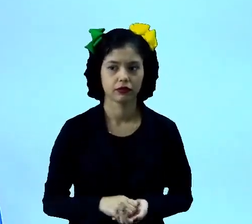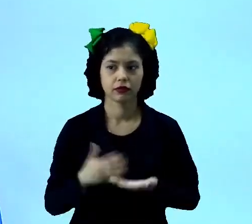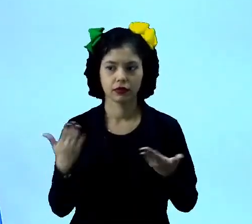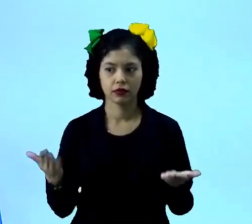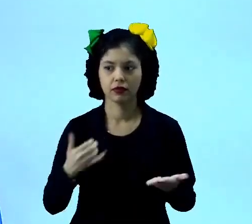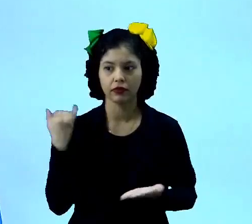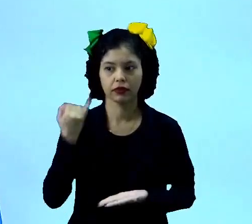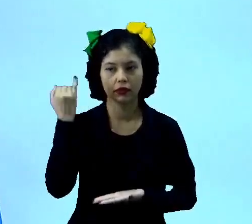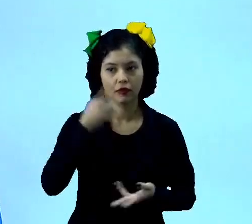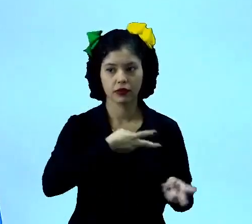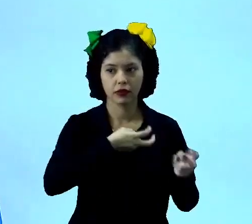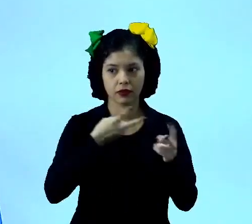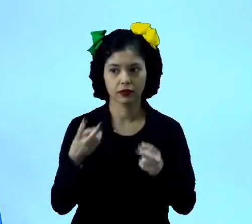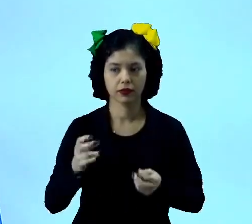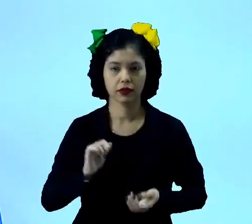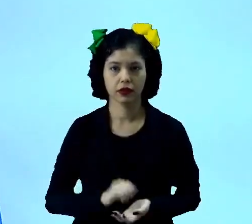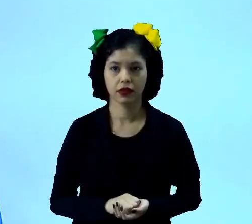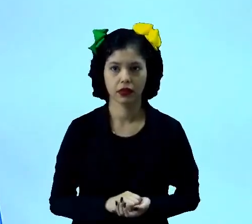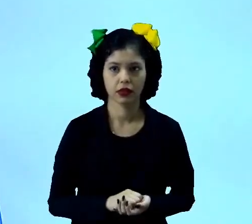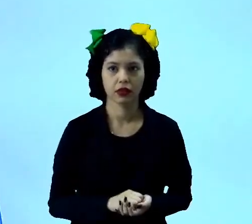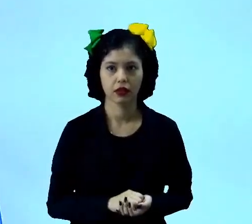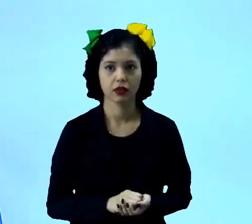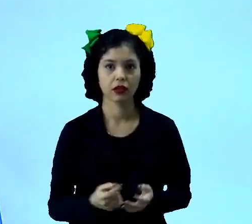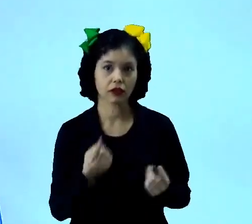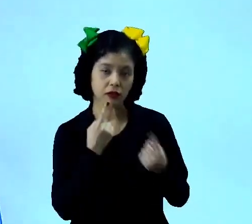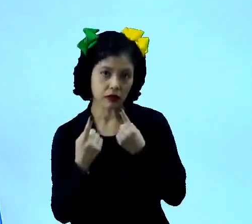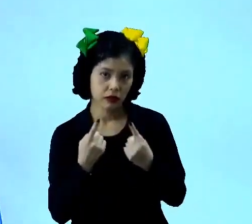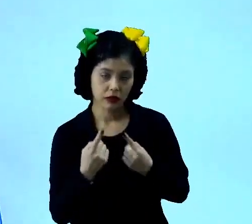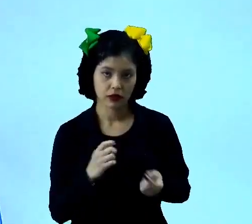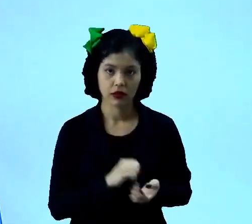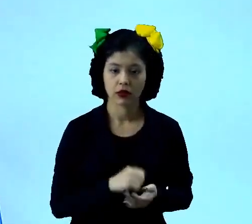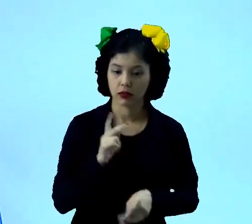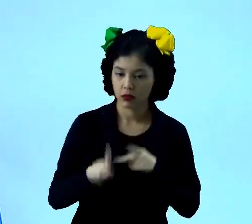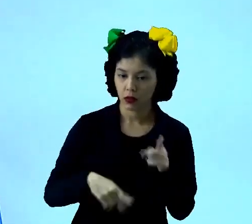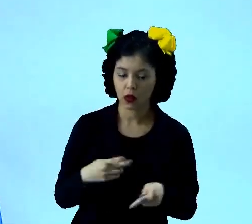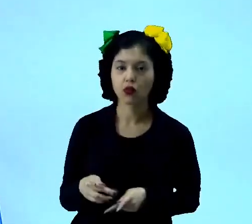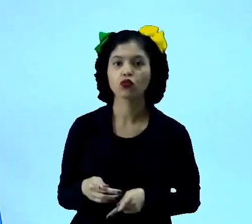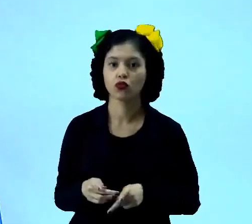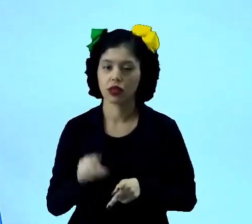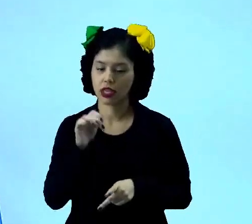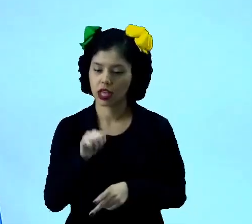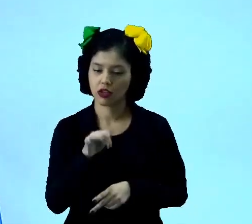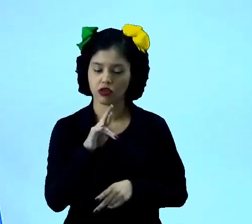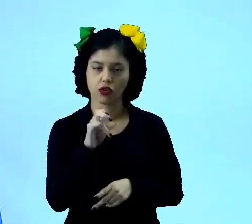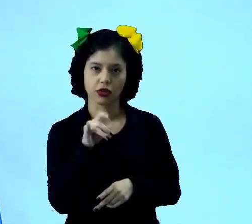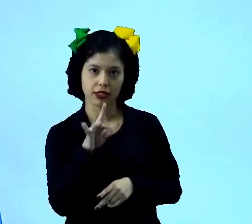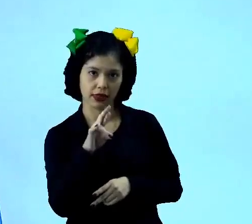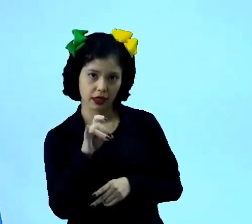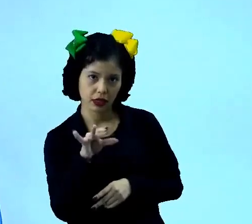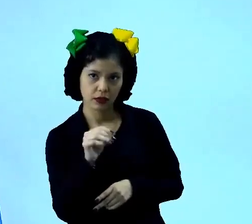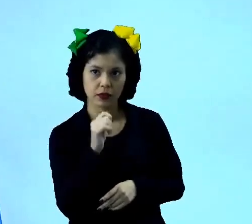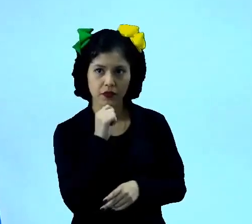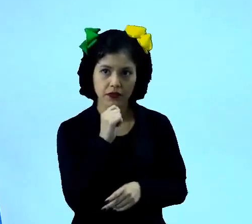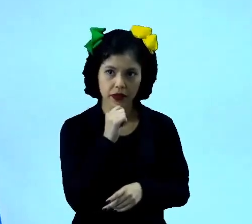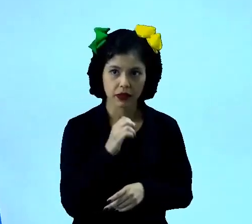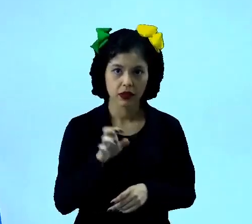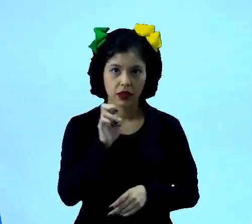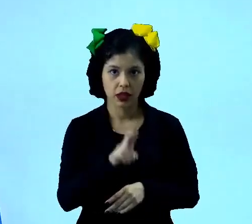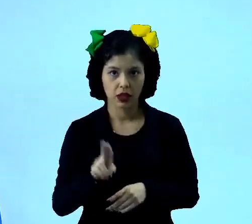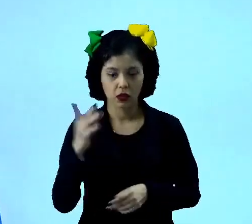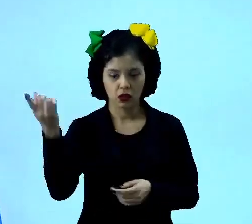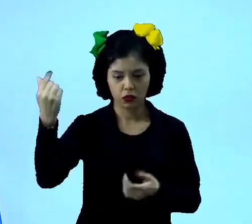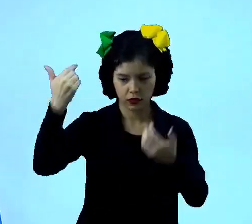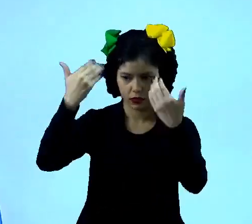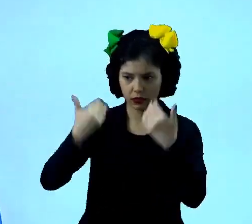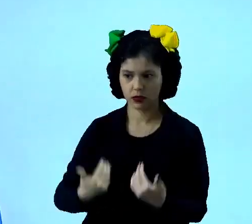Então é importante perceber que esse discurso civilizatório, esse etnocentrismo, né, esse